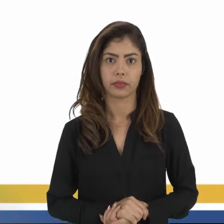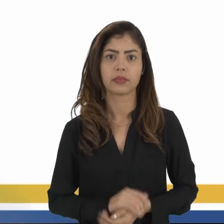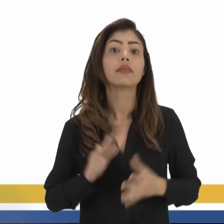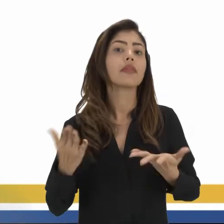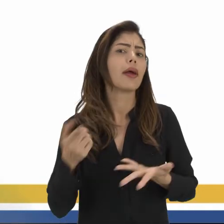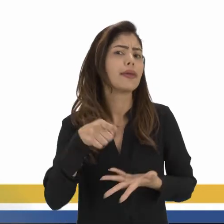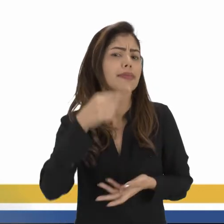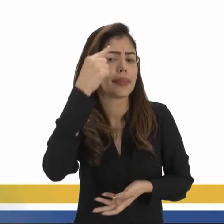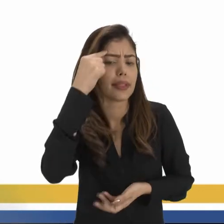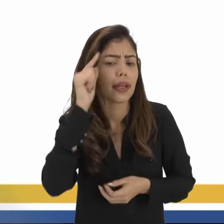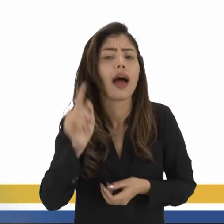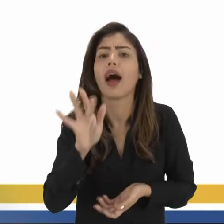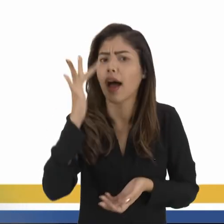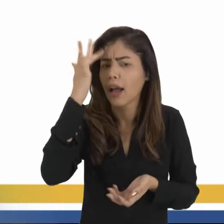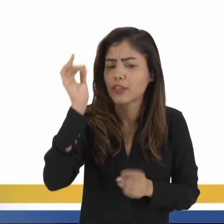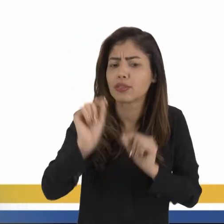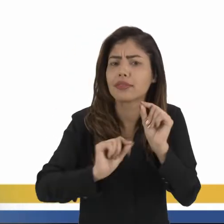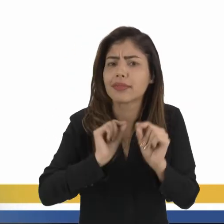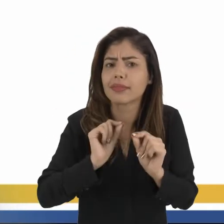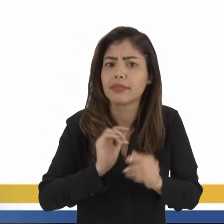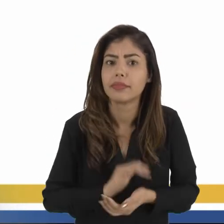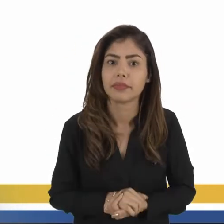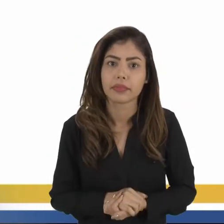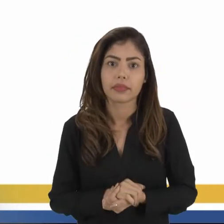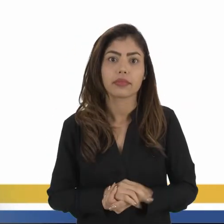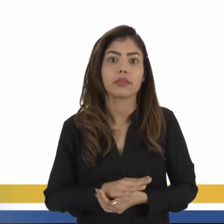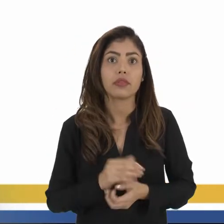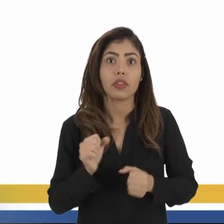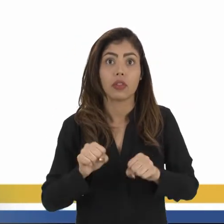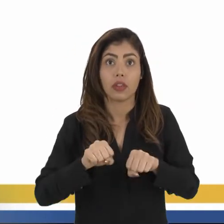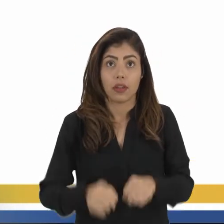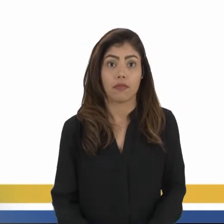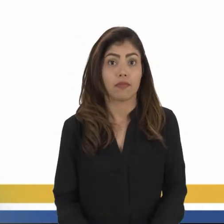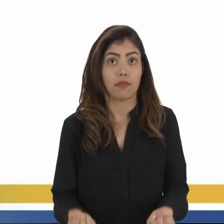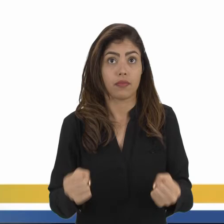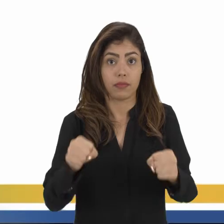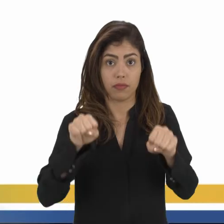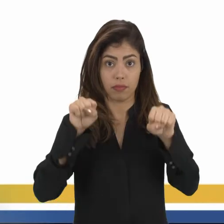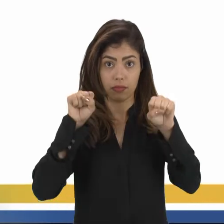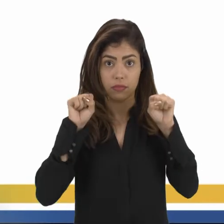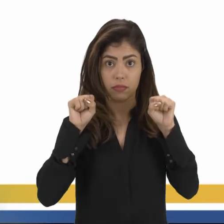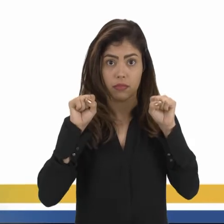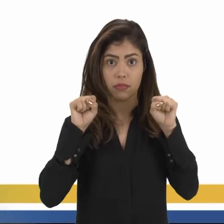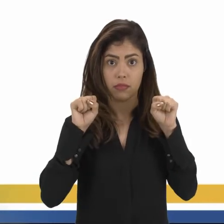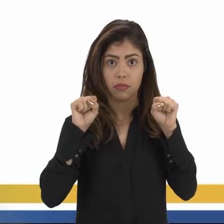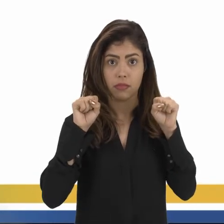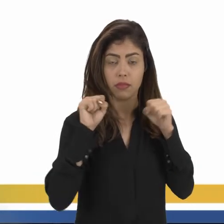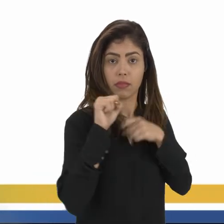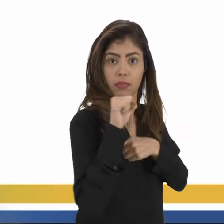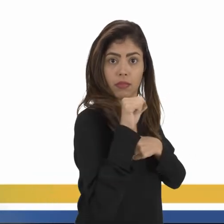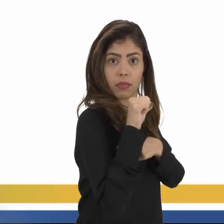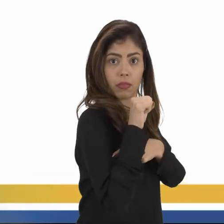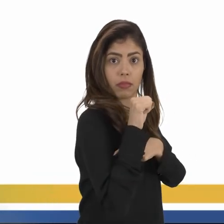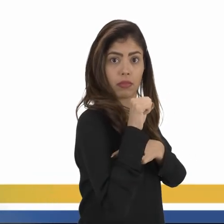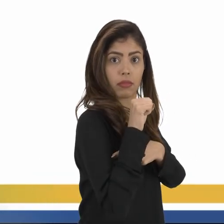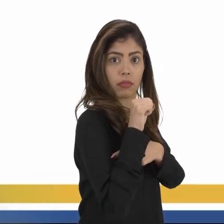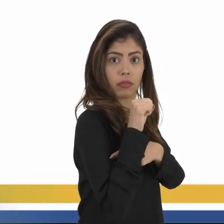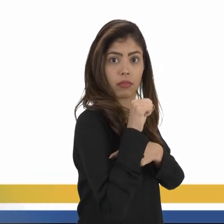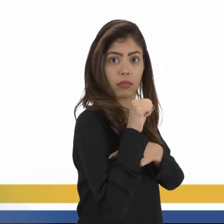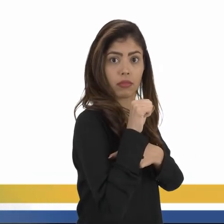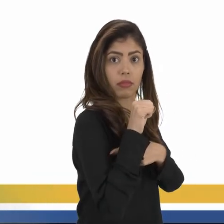E aí, o que vocês acham? Quando eu levanto meu braço, eu contraio o bíceps e relaxo